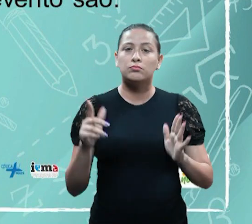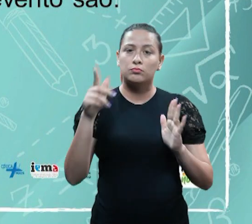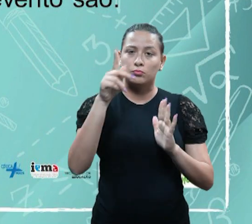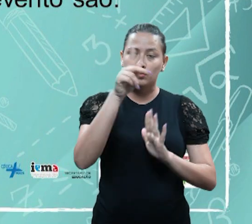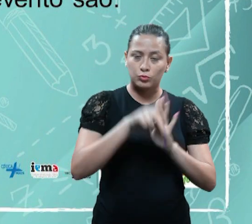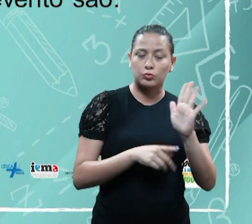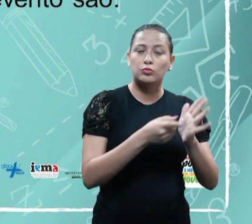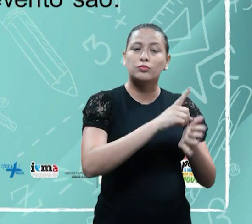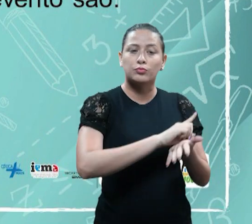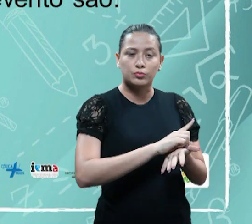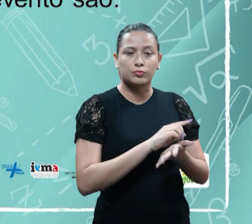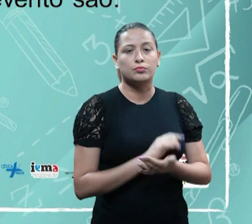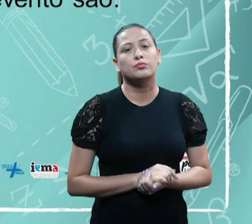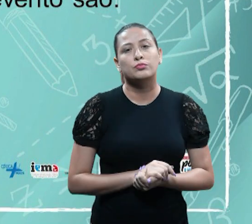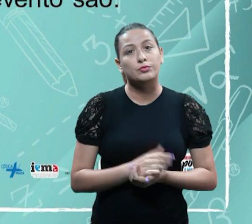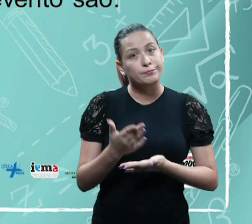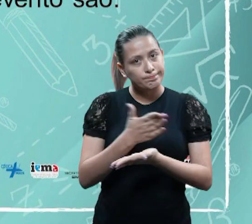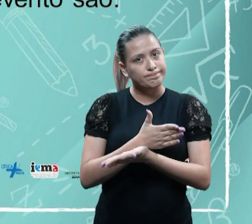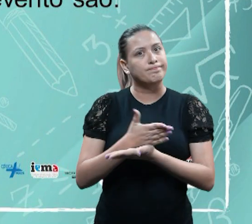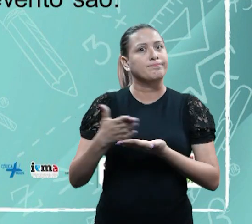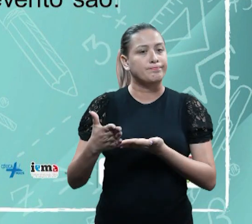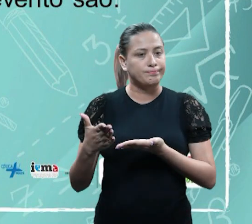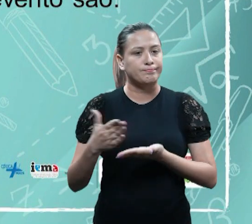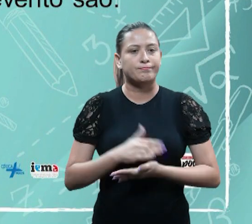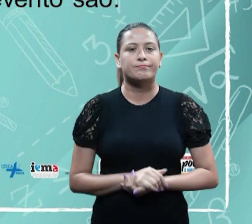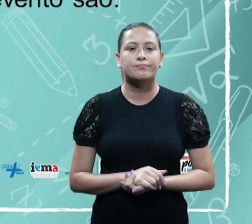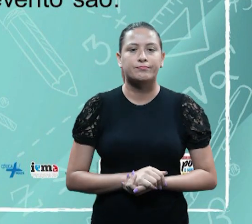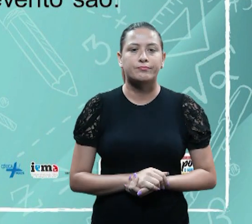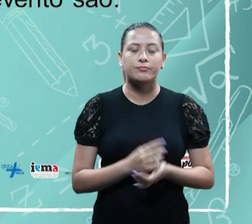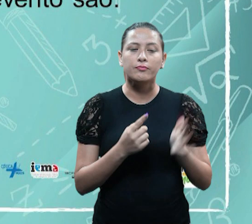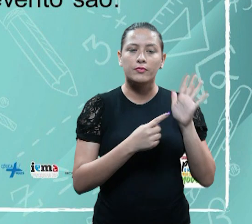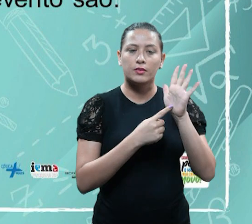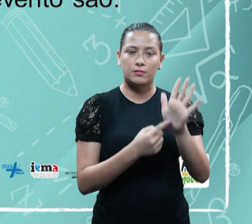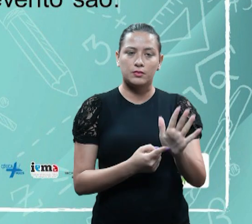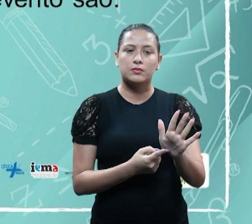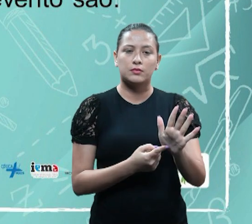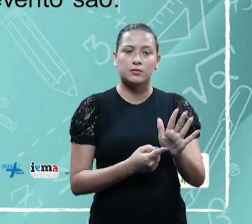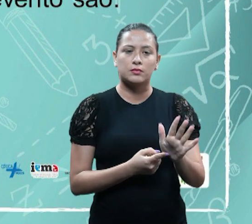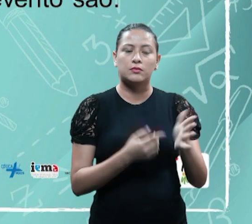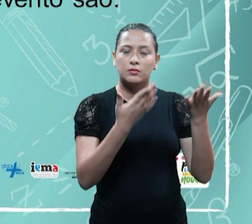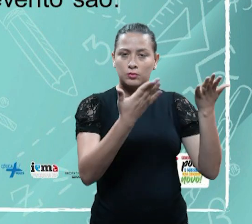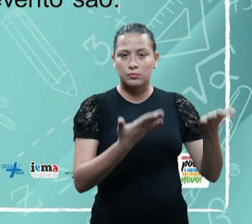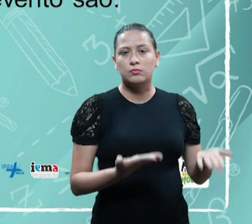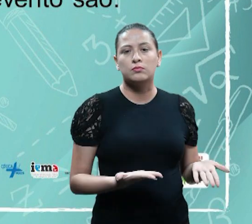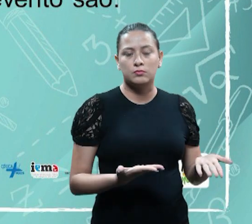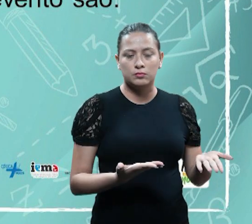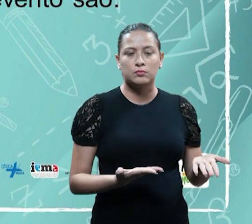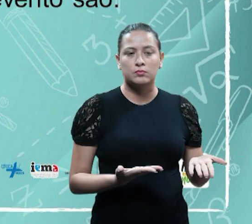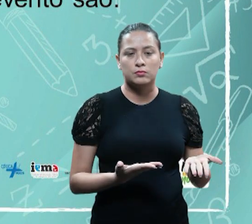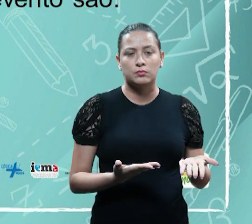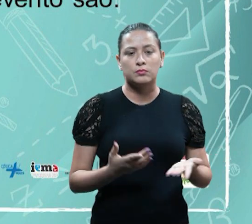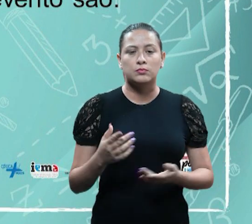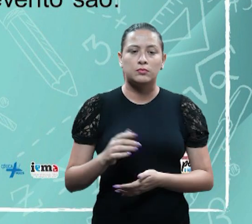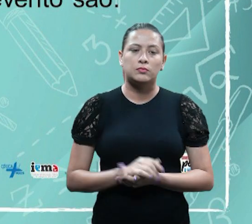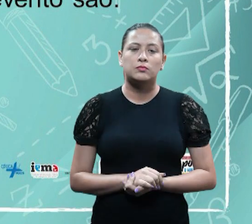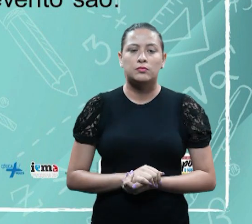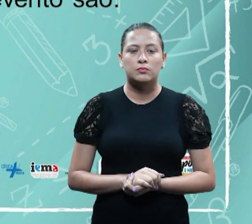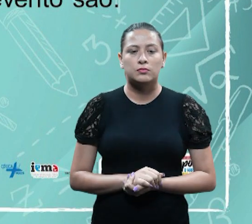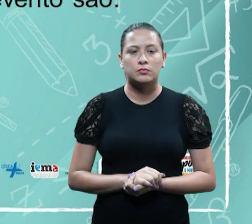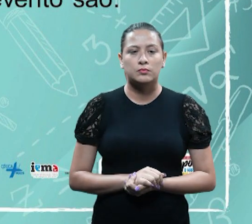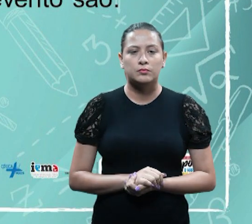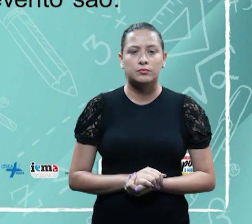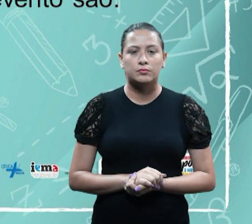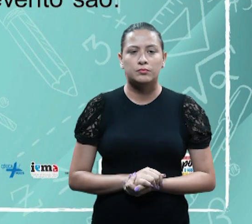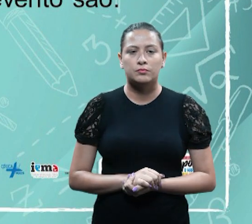Então, é o passo inicial, né? Então, a gente apresenta aqui algumas ideias, né, que a gente pretende realizar em um evento.